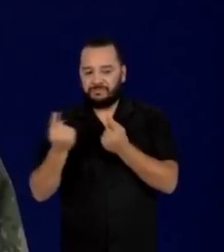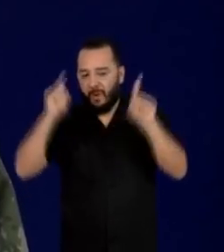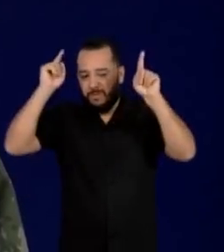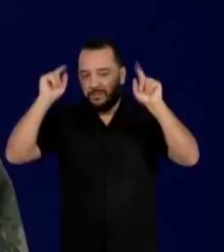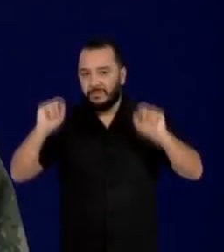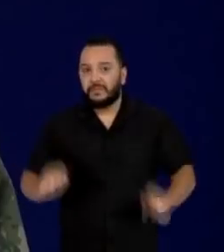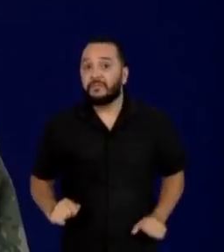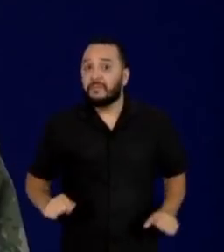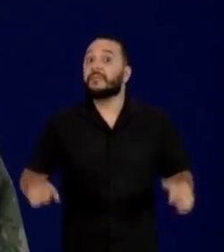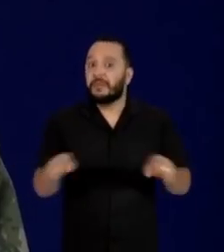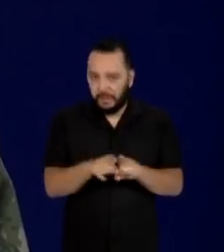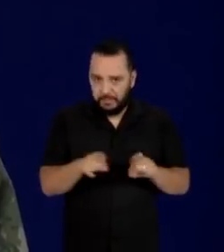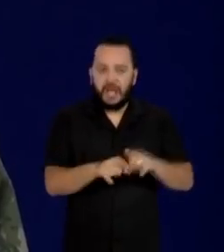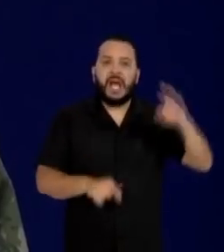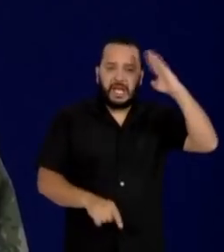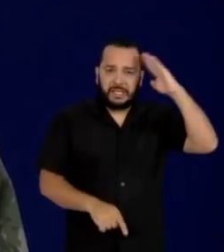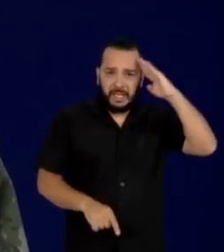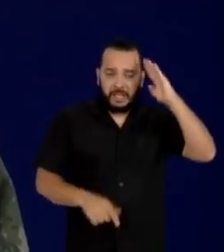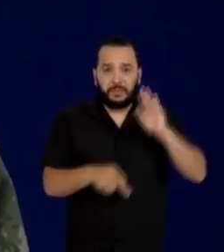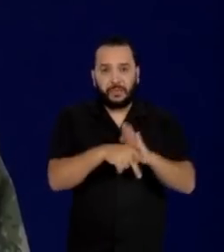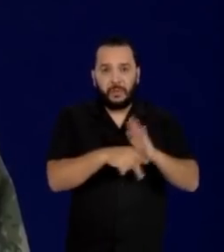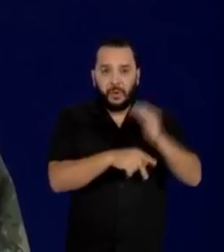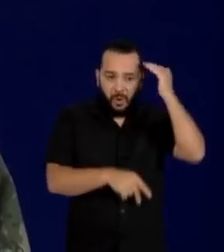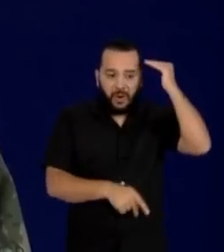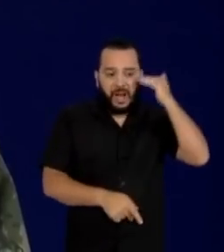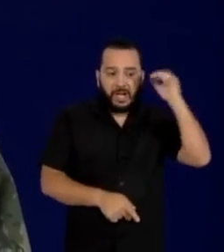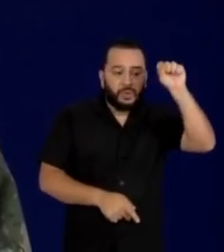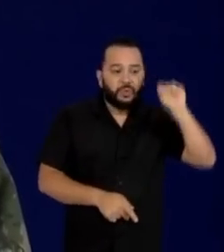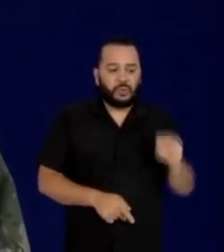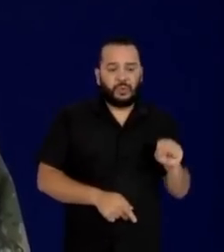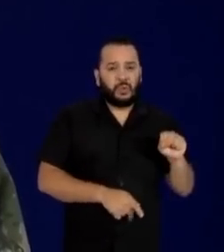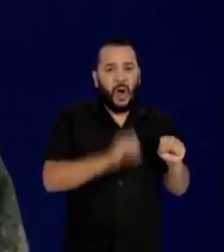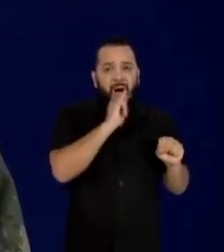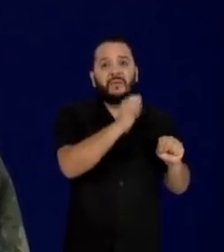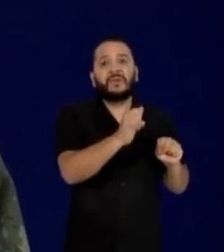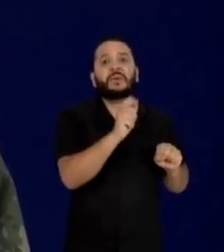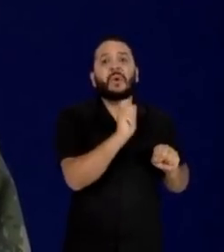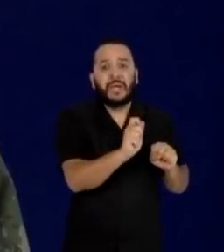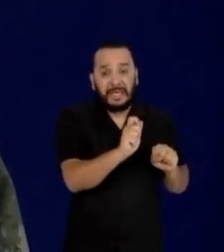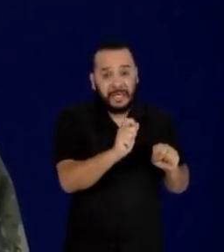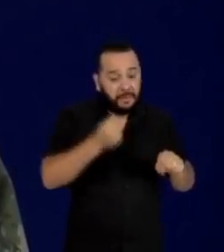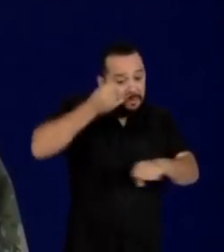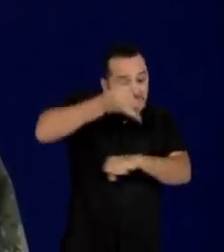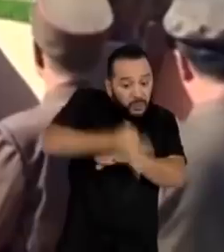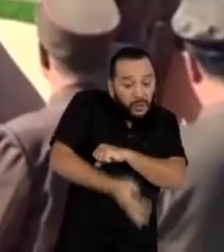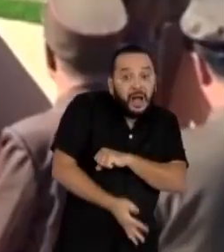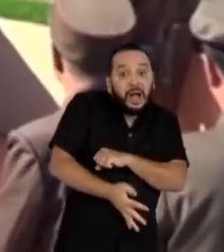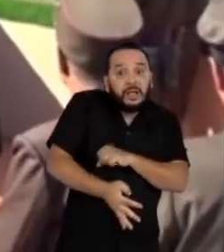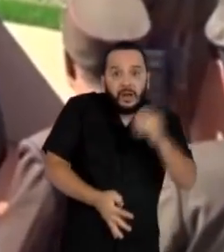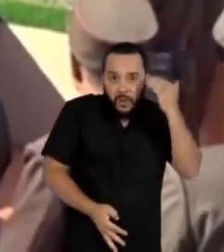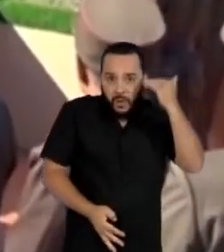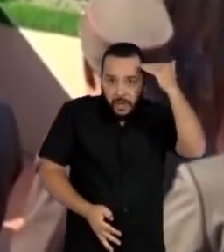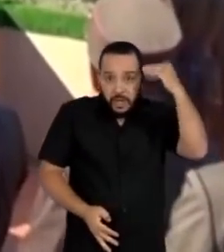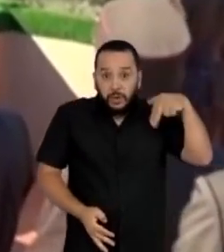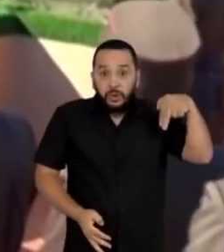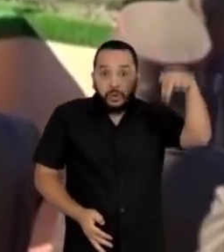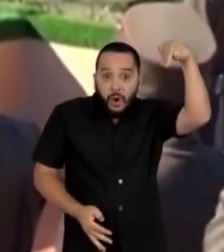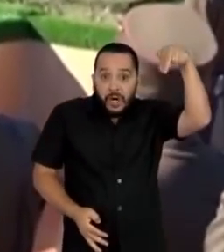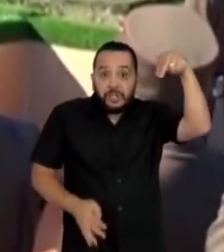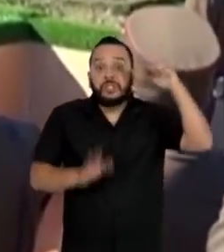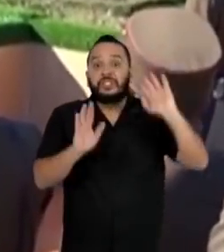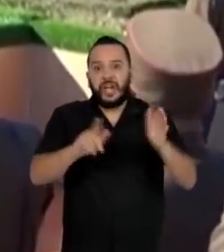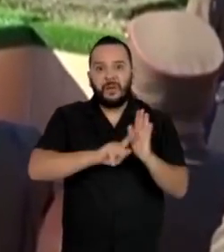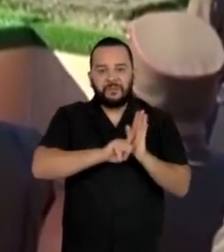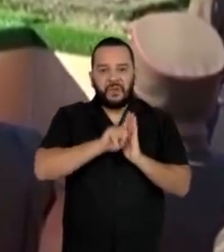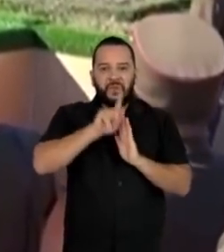Autoridades militares do exército sul-coreano declararam que na madrugada de hoje, a Coreia do Norte disparou um projétil